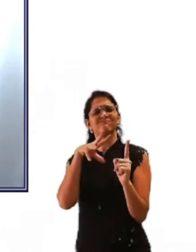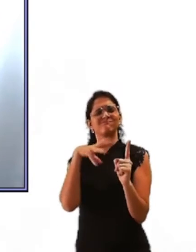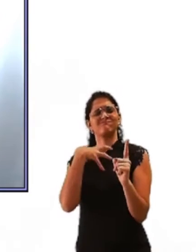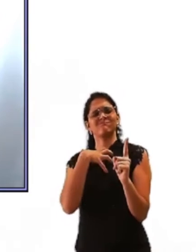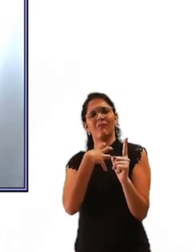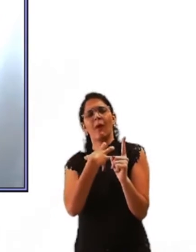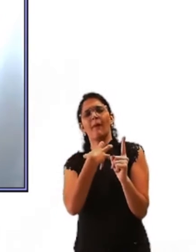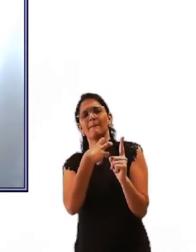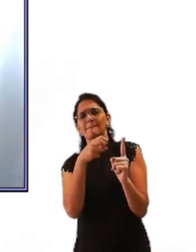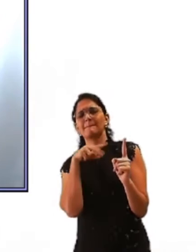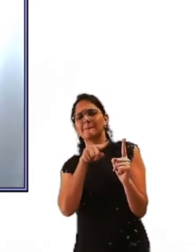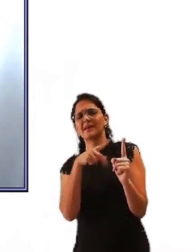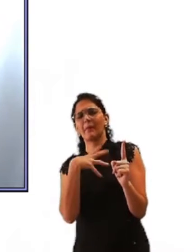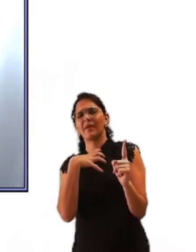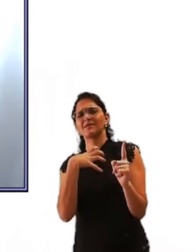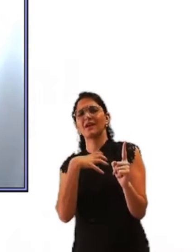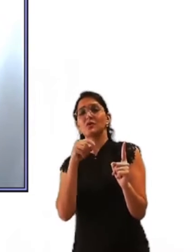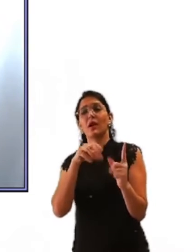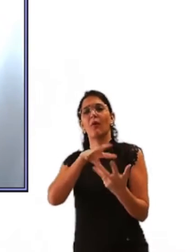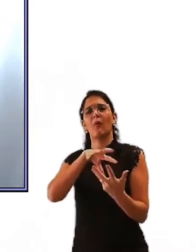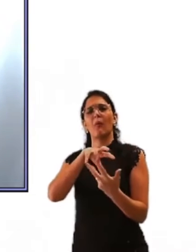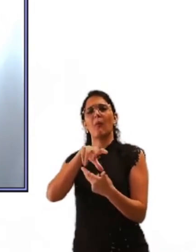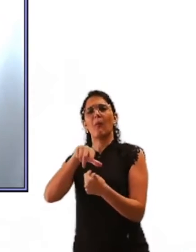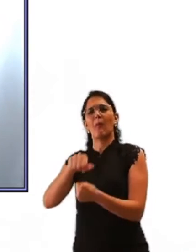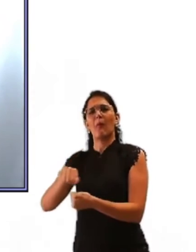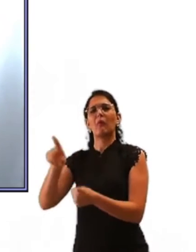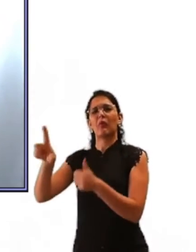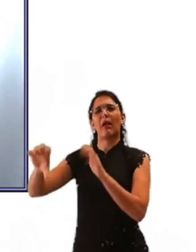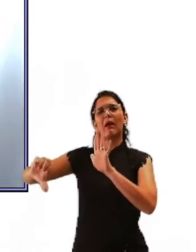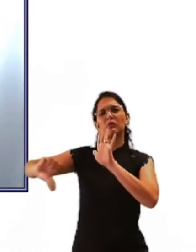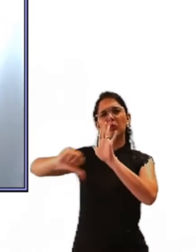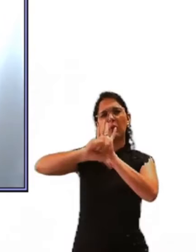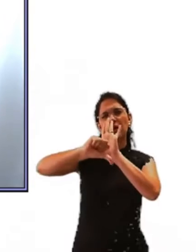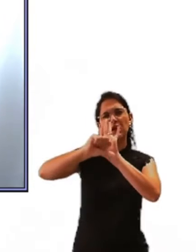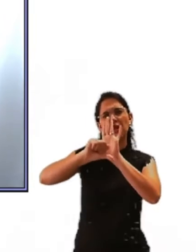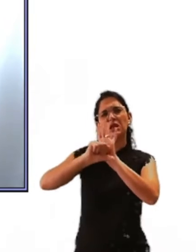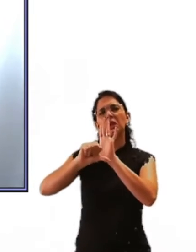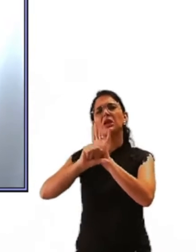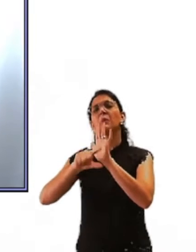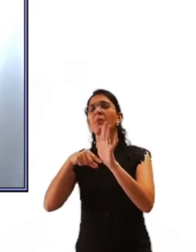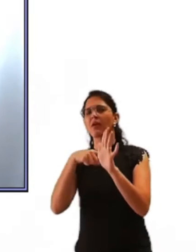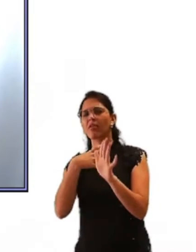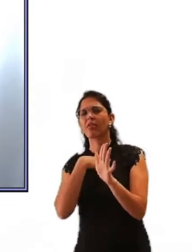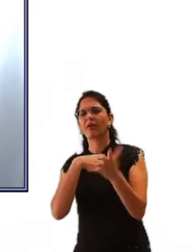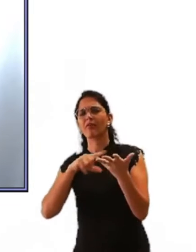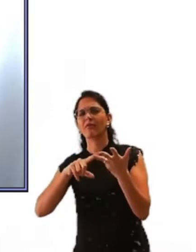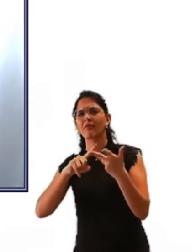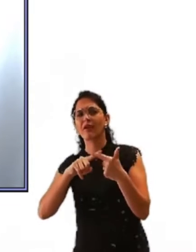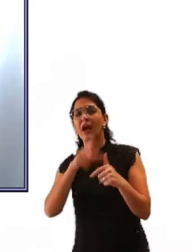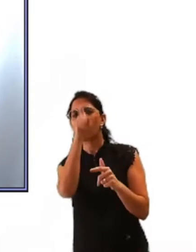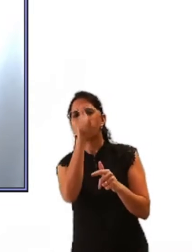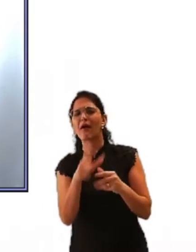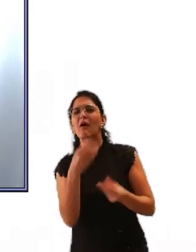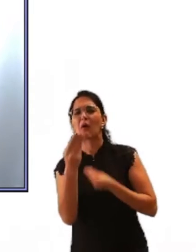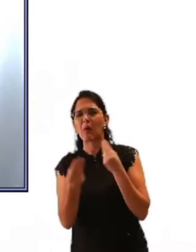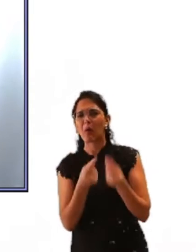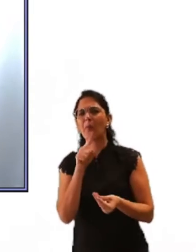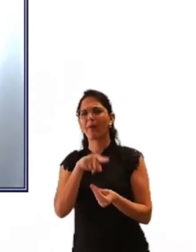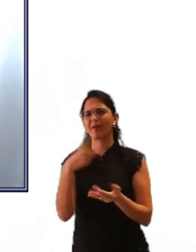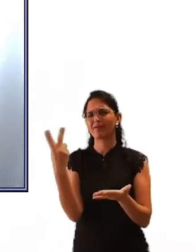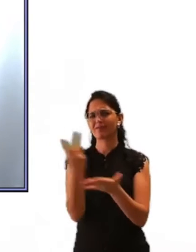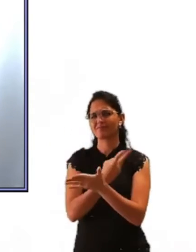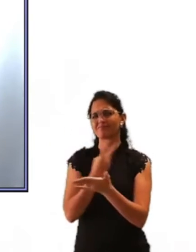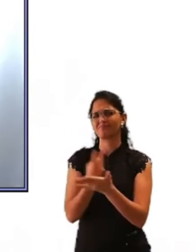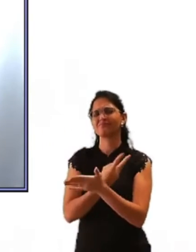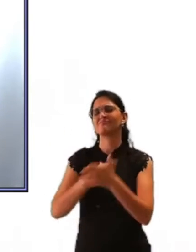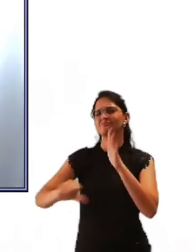crime. Né? A sua reiteração demonstra que ele é um delinquente, quanto mais. Né?